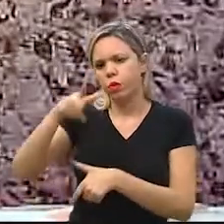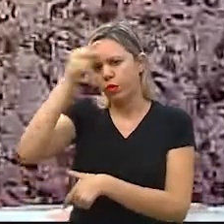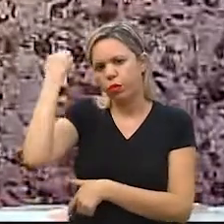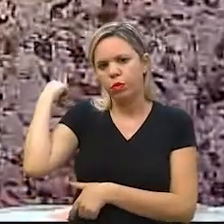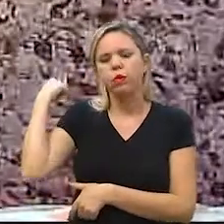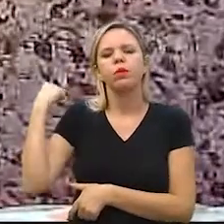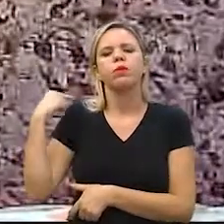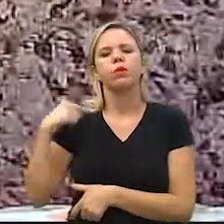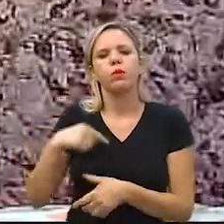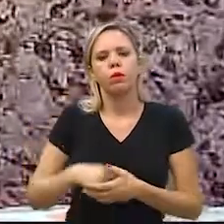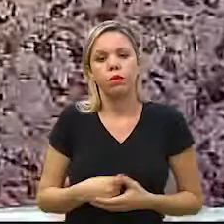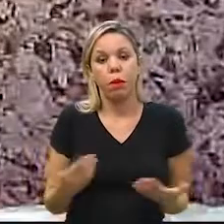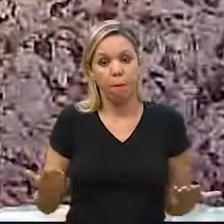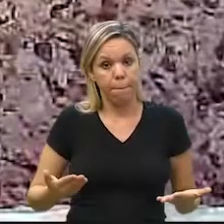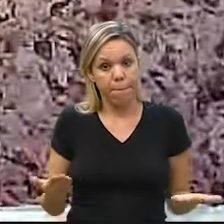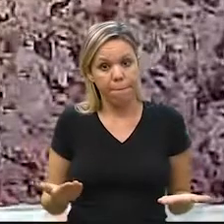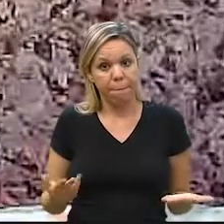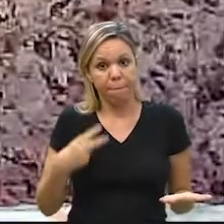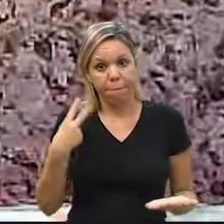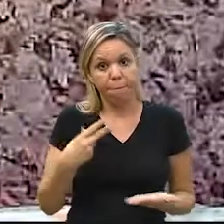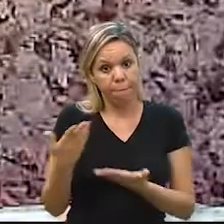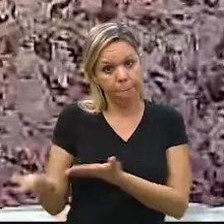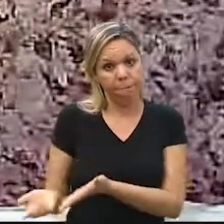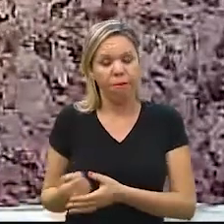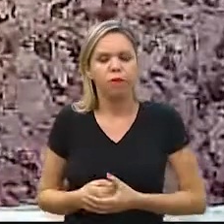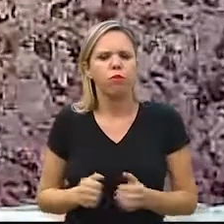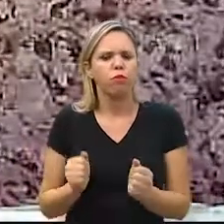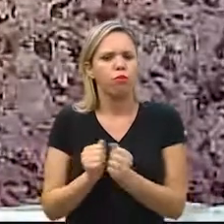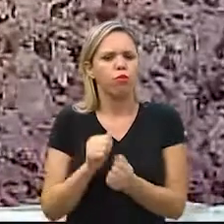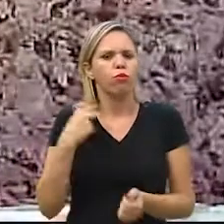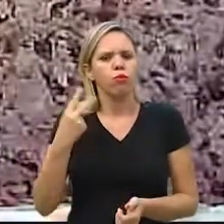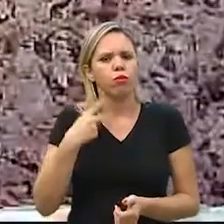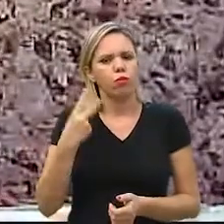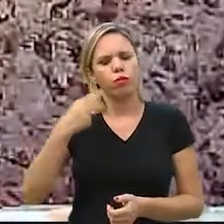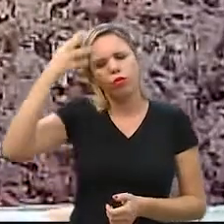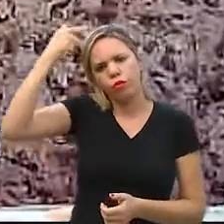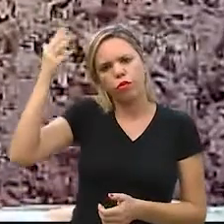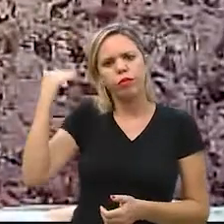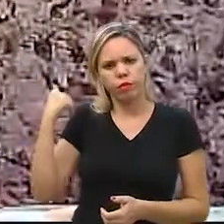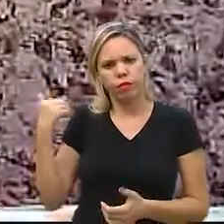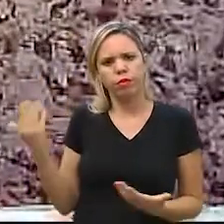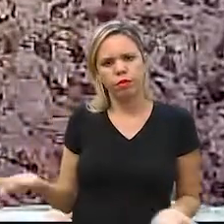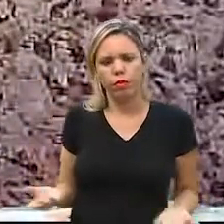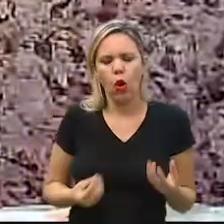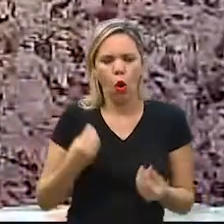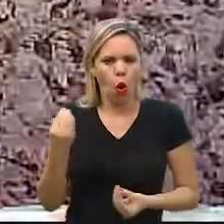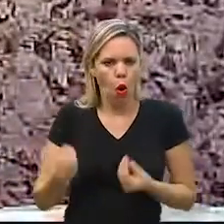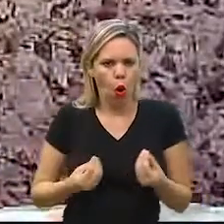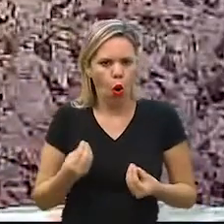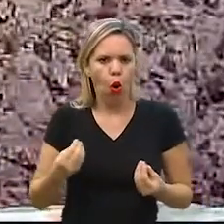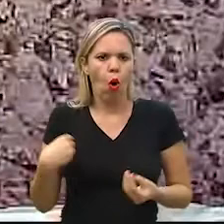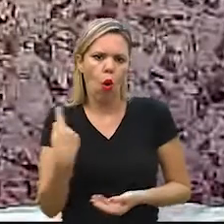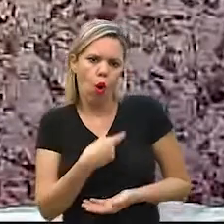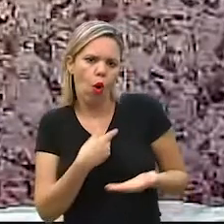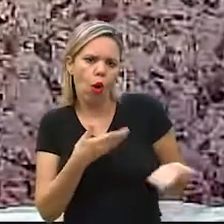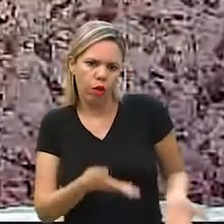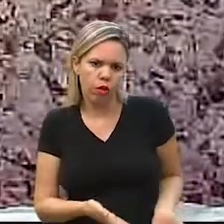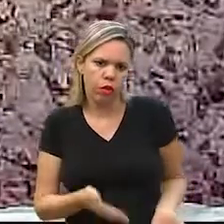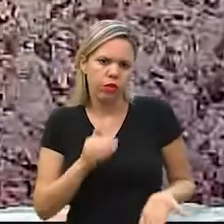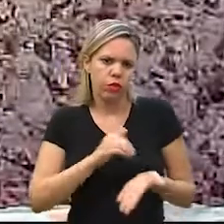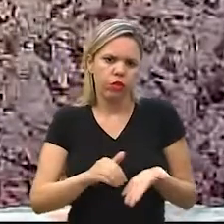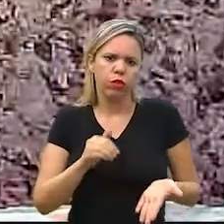executivo e agora, como vereador, junto com o vereador Rodrigo, também sabem como a gente,